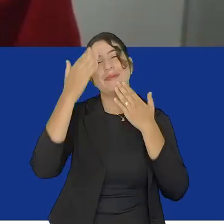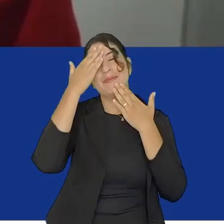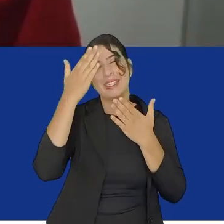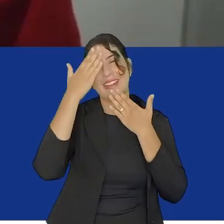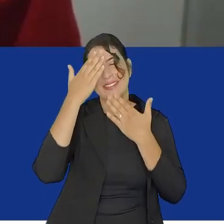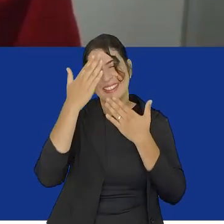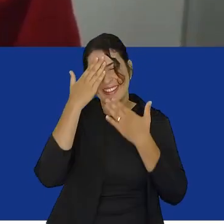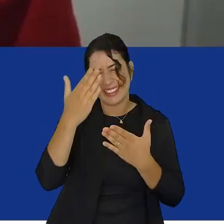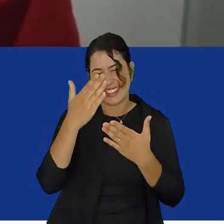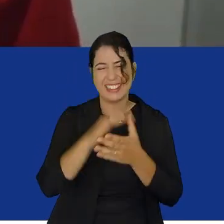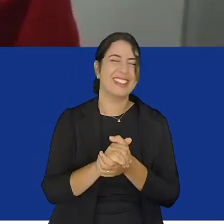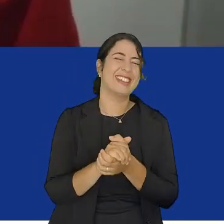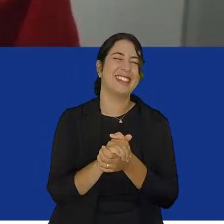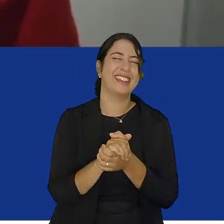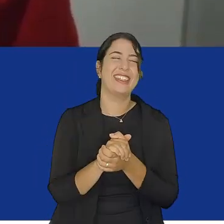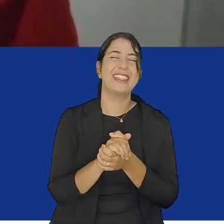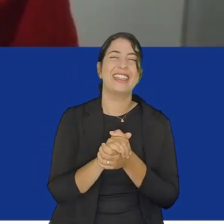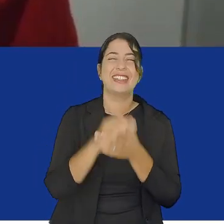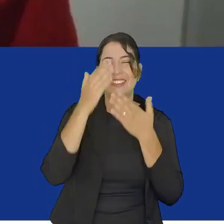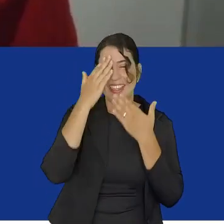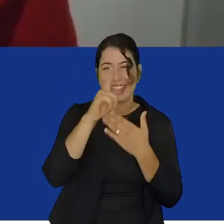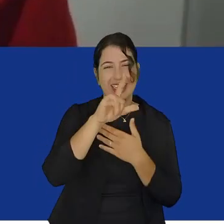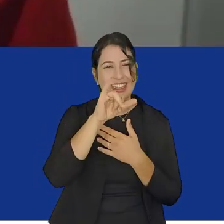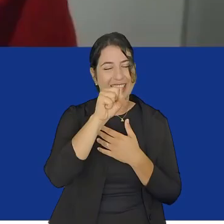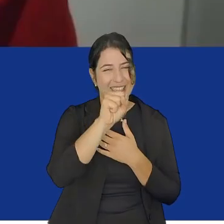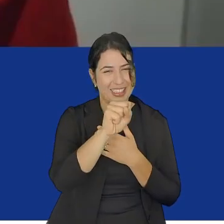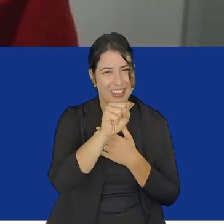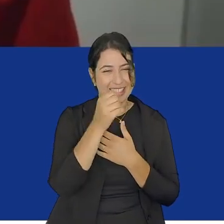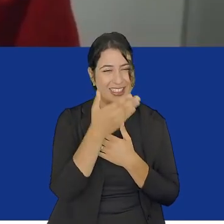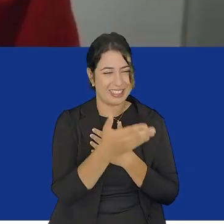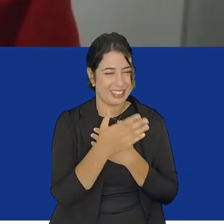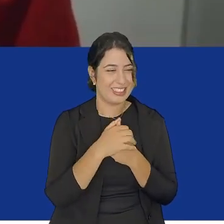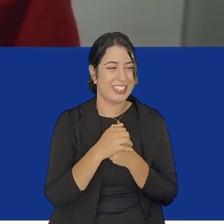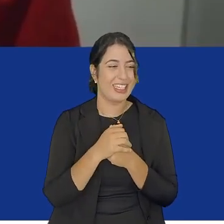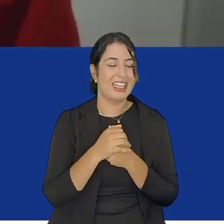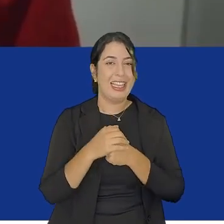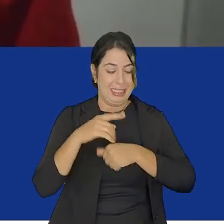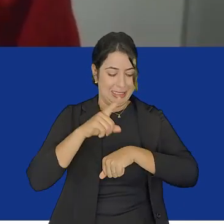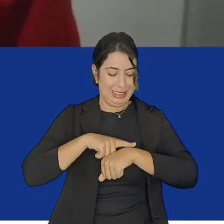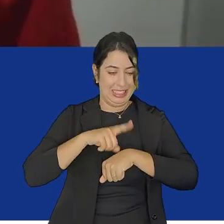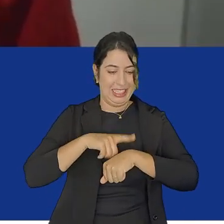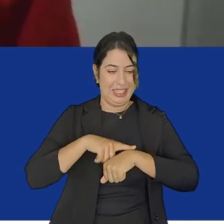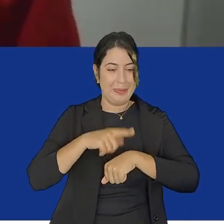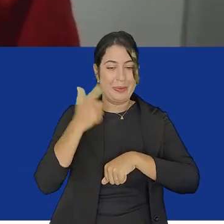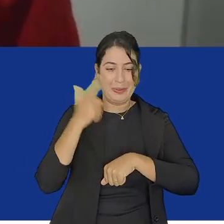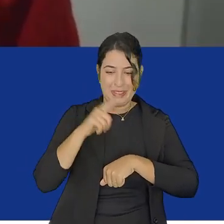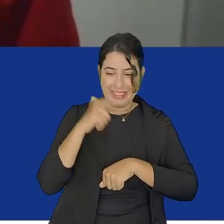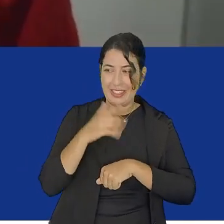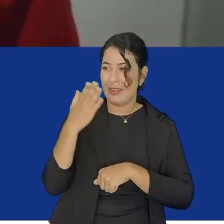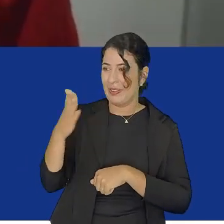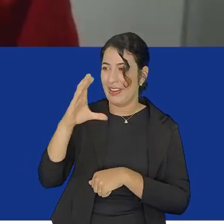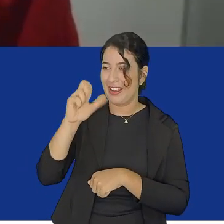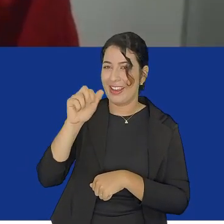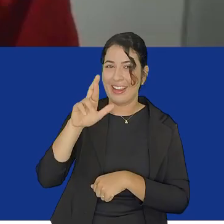Muito obrigada, né? Queria só reforçar aqui, agradecer a Liz muito, porque ela achou um espacinho aqui na agenda para estar aqui com a gente. A